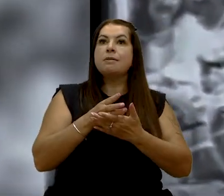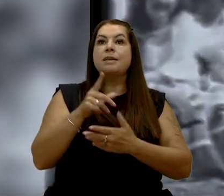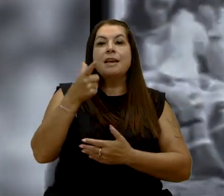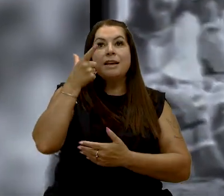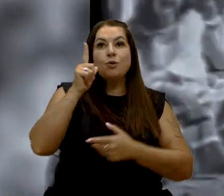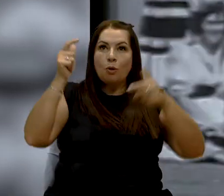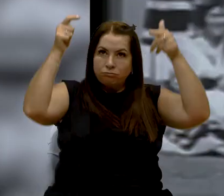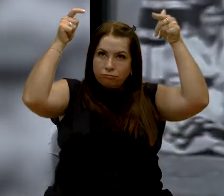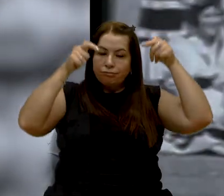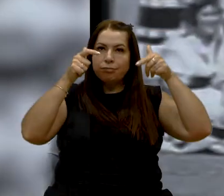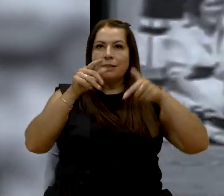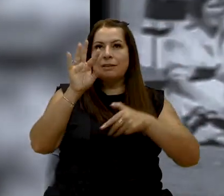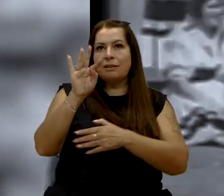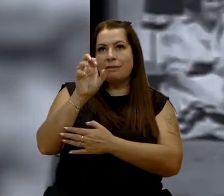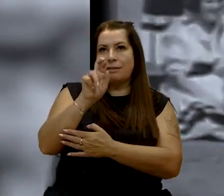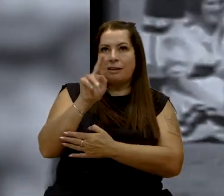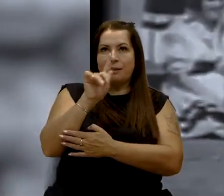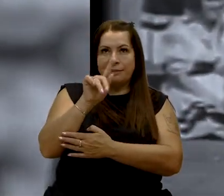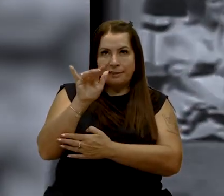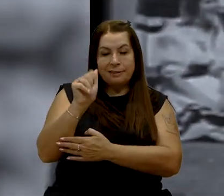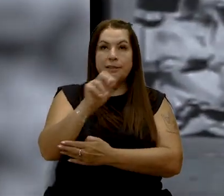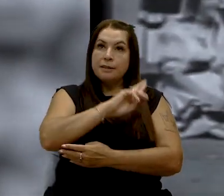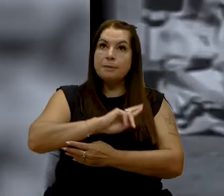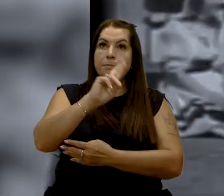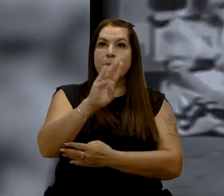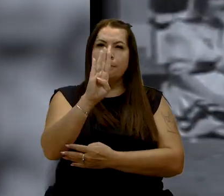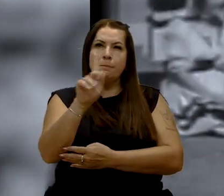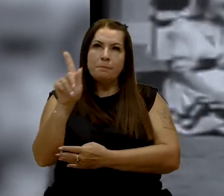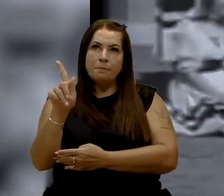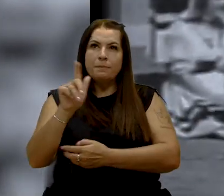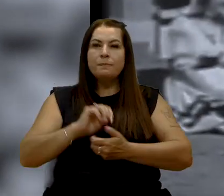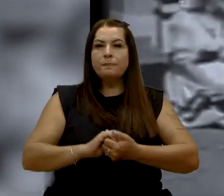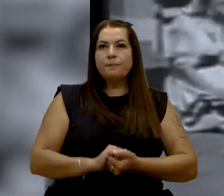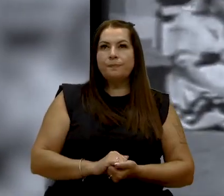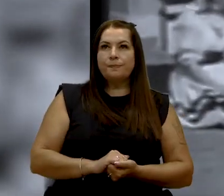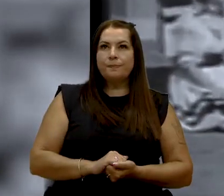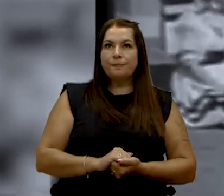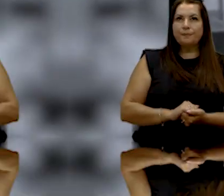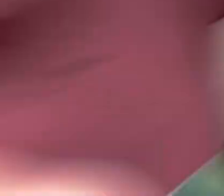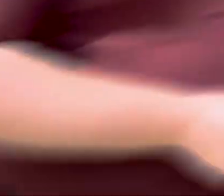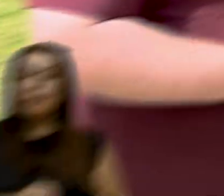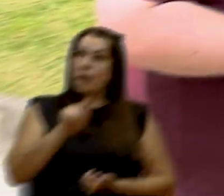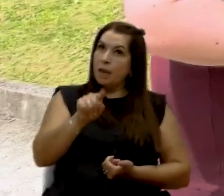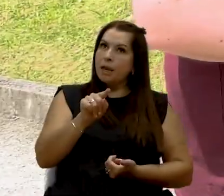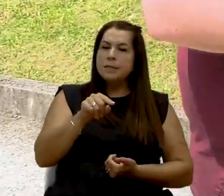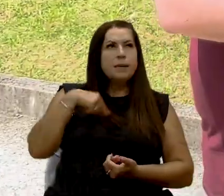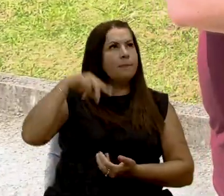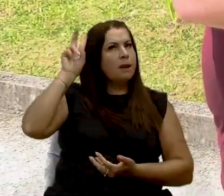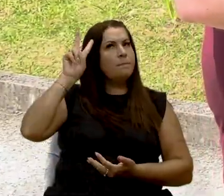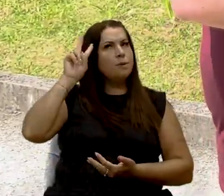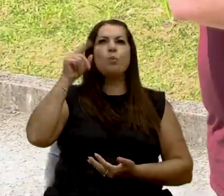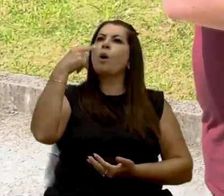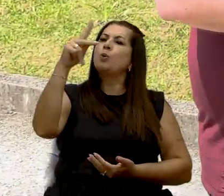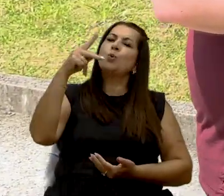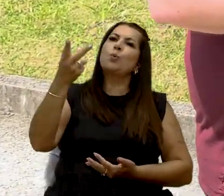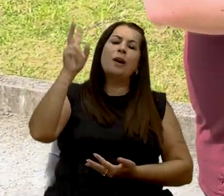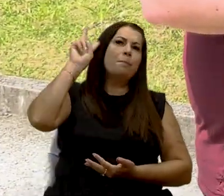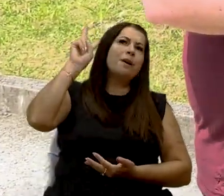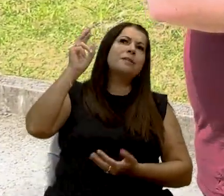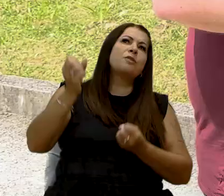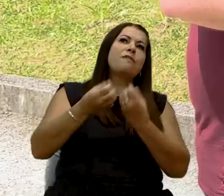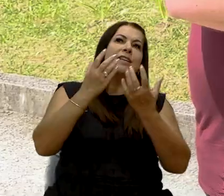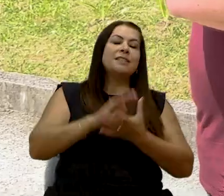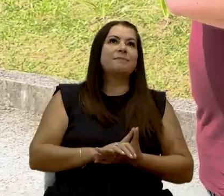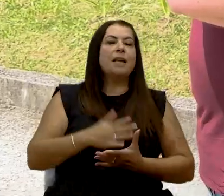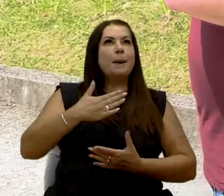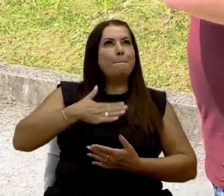participaram e quem levou a coroa foi Terezinha Morgante, representando Bento Gonçalves. Vereadora, essa é a minha memória. Qual é a